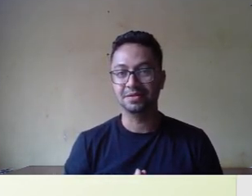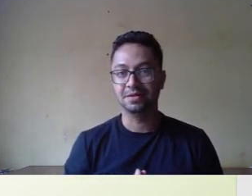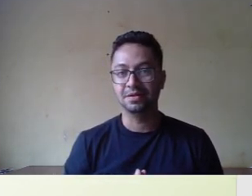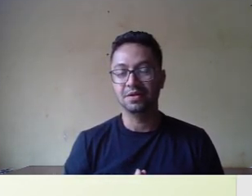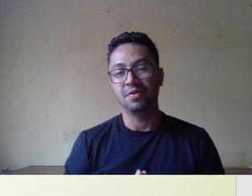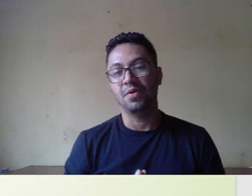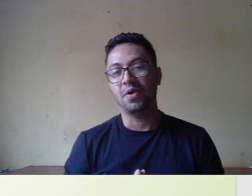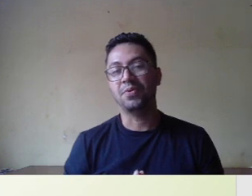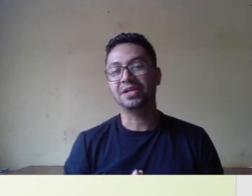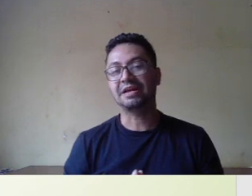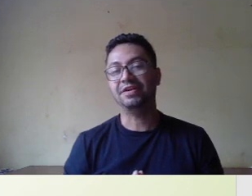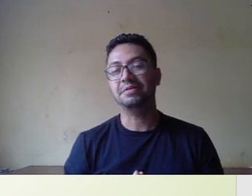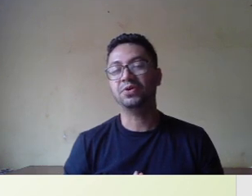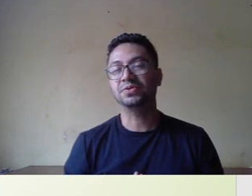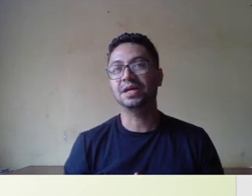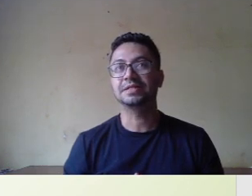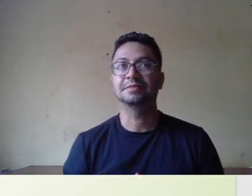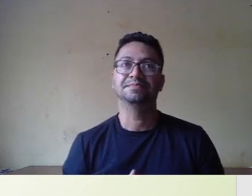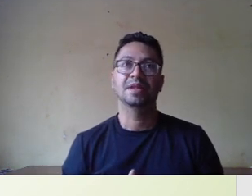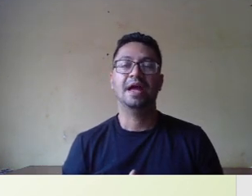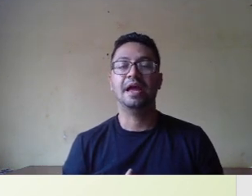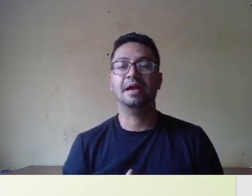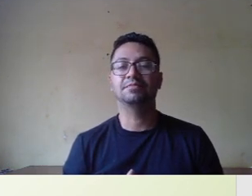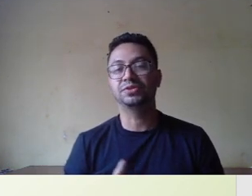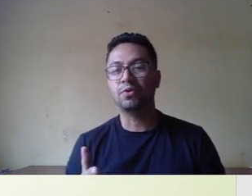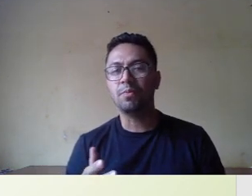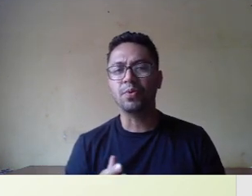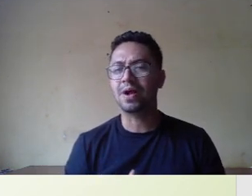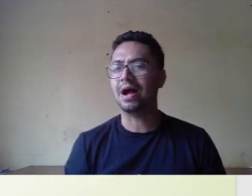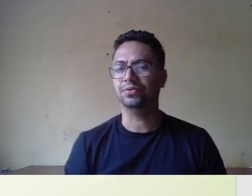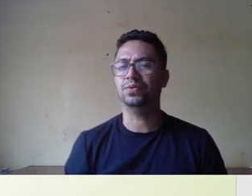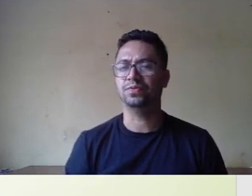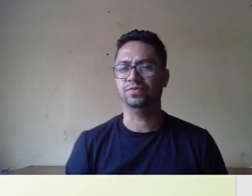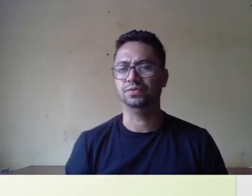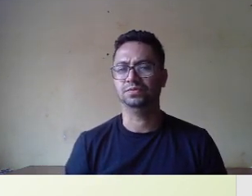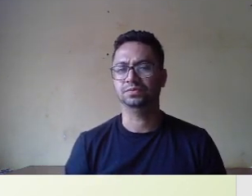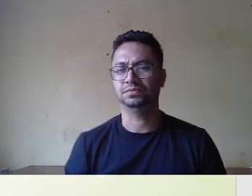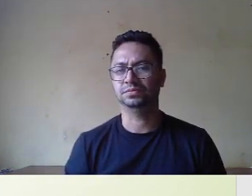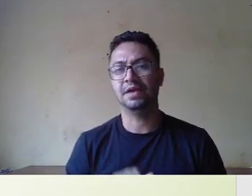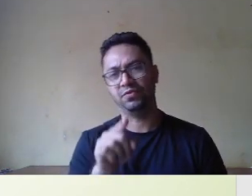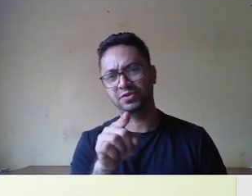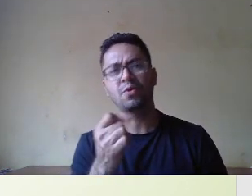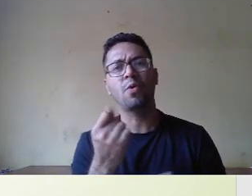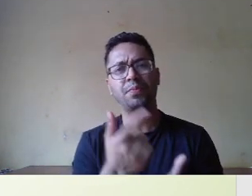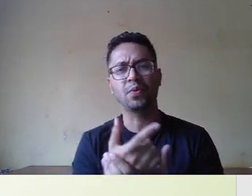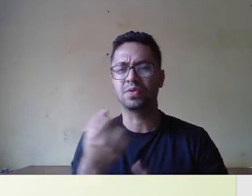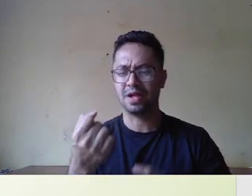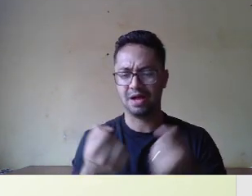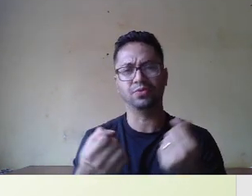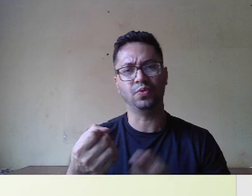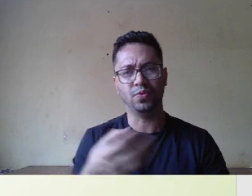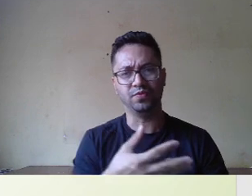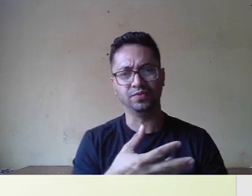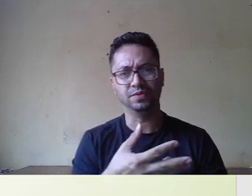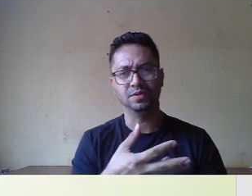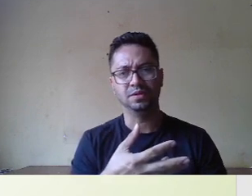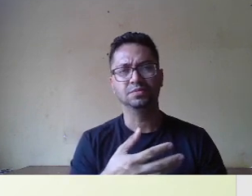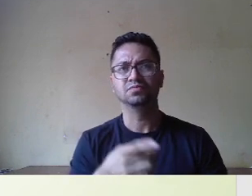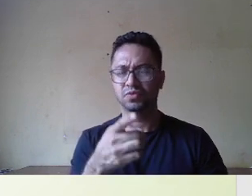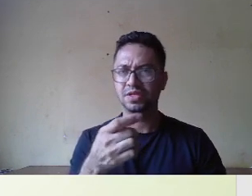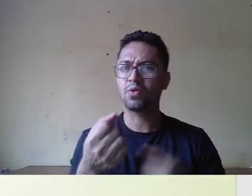Libras. Eu poderia estar falando em português. Você comprou um carro novo, né? Você comprou um carro